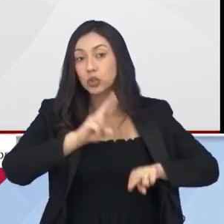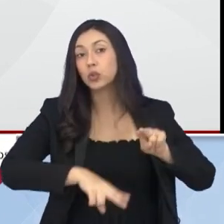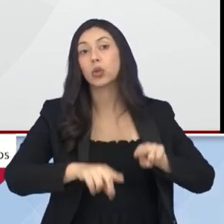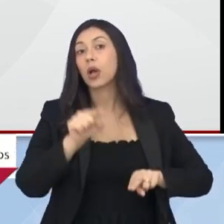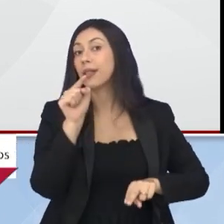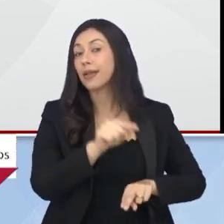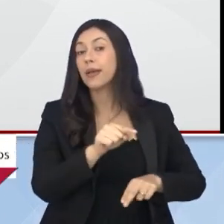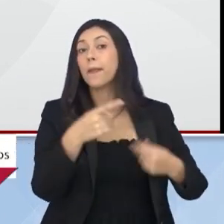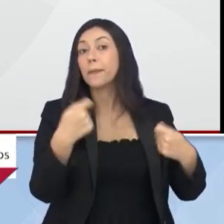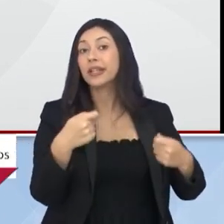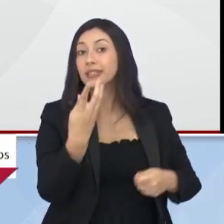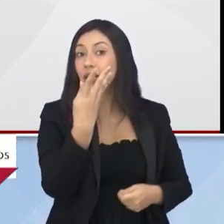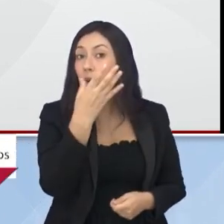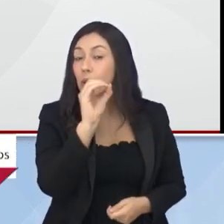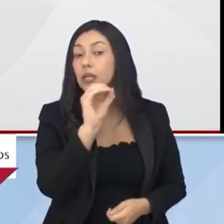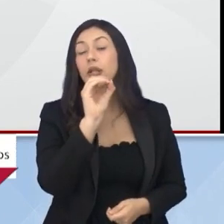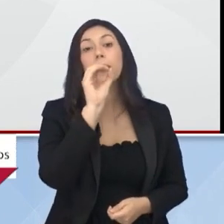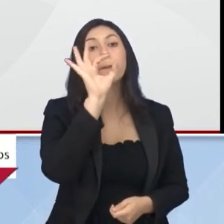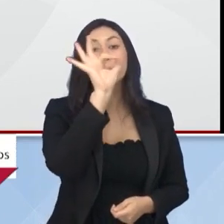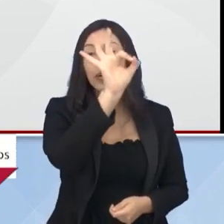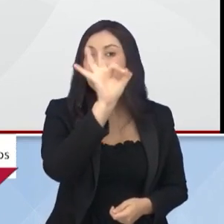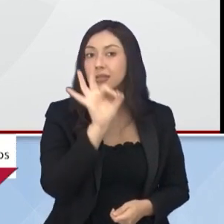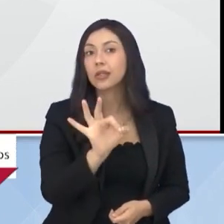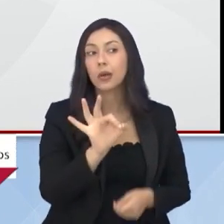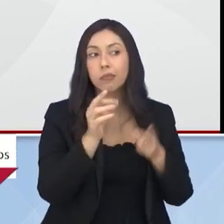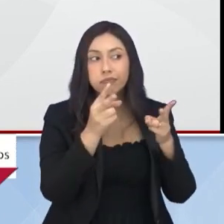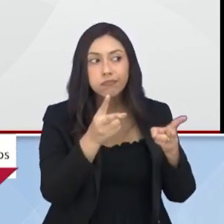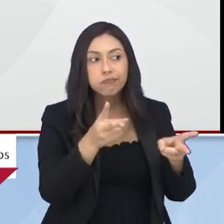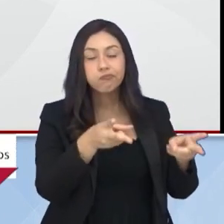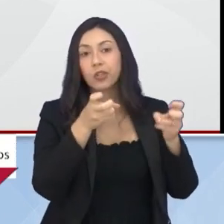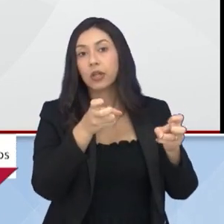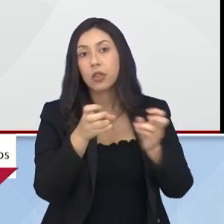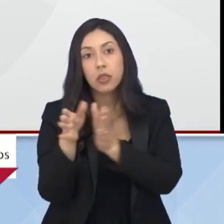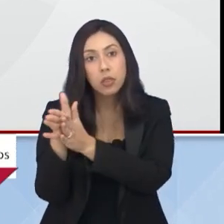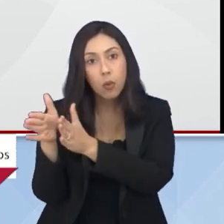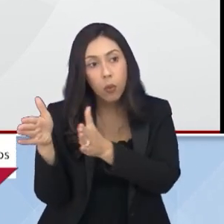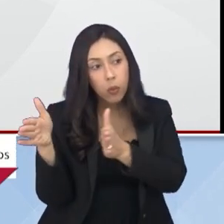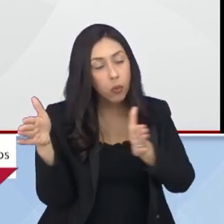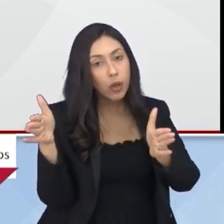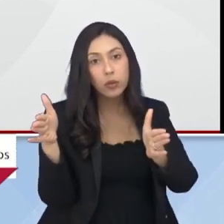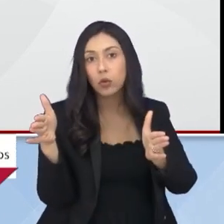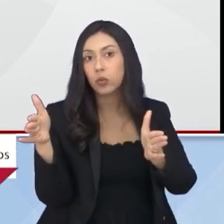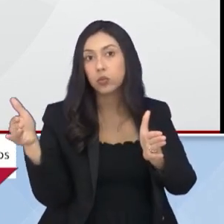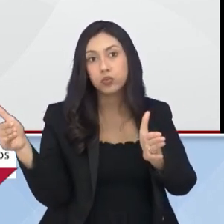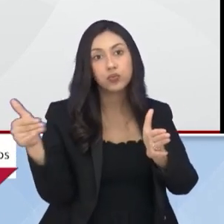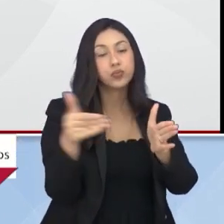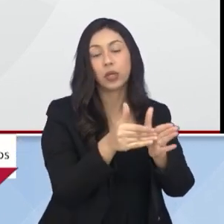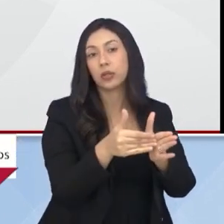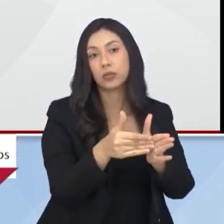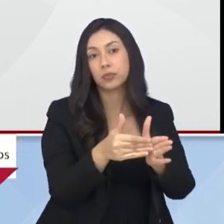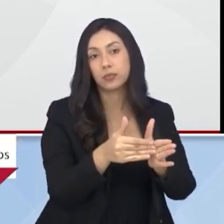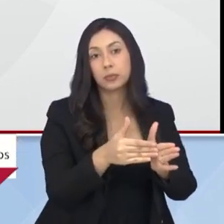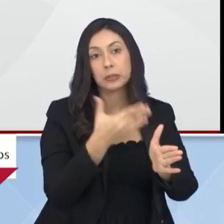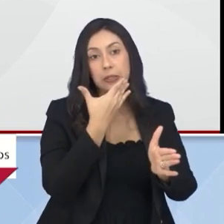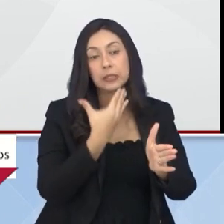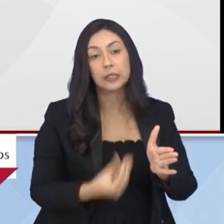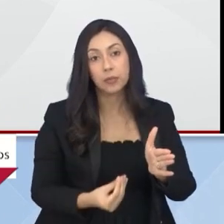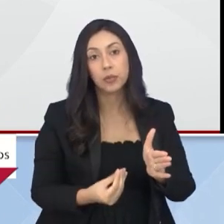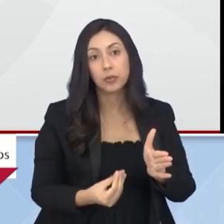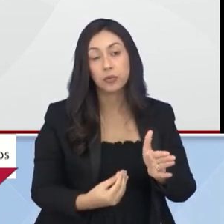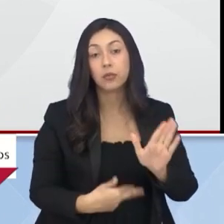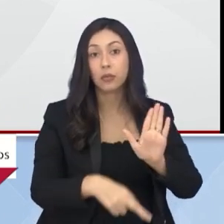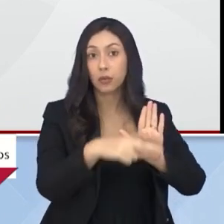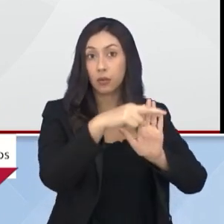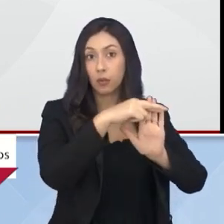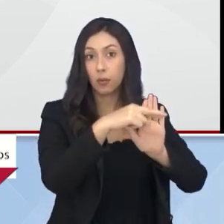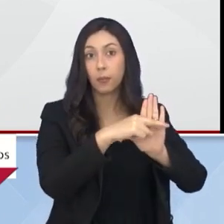40% tem que ser observado o durante o período inteiro até o mês de dezembro essa é uma regra